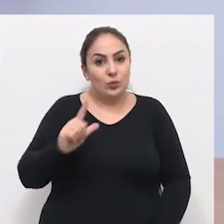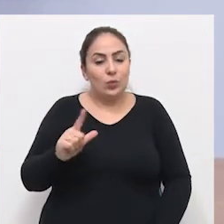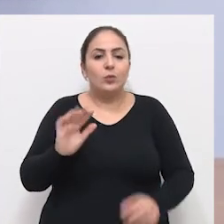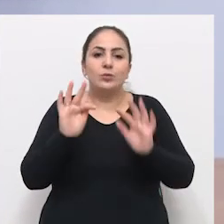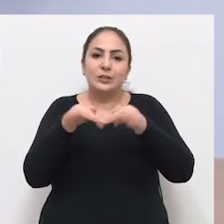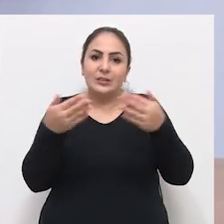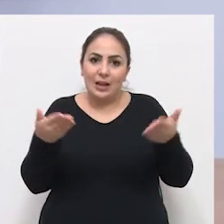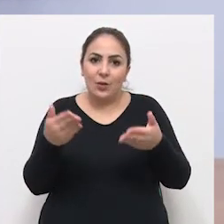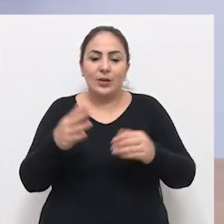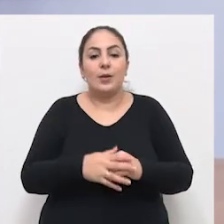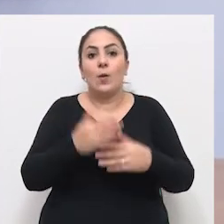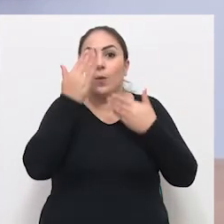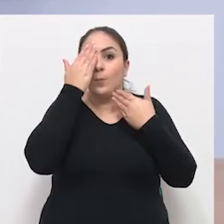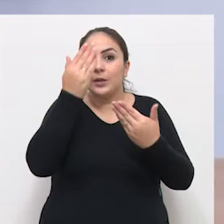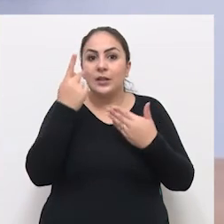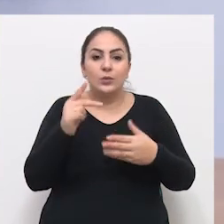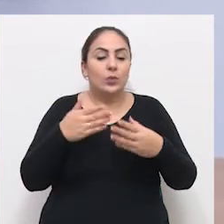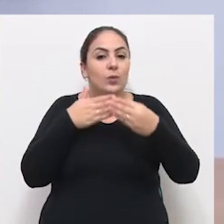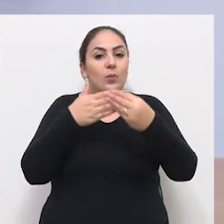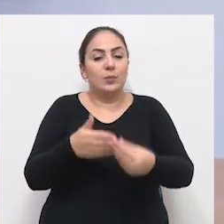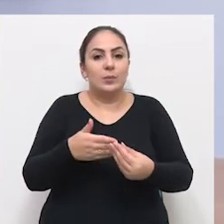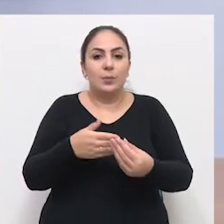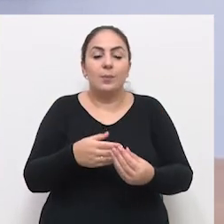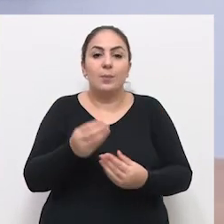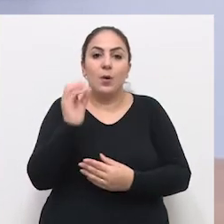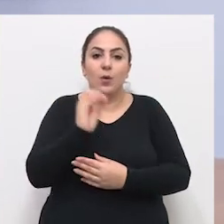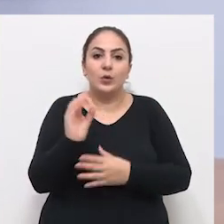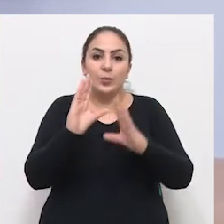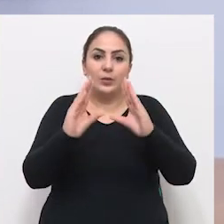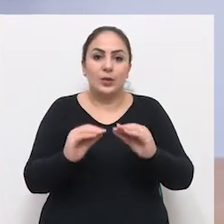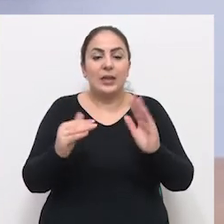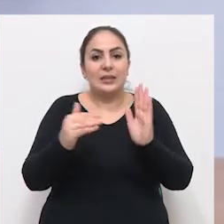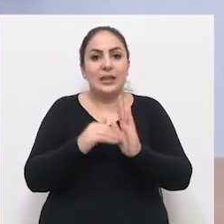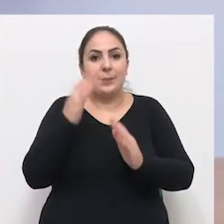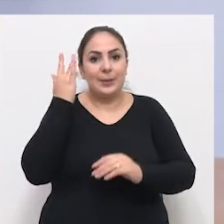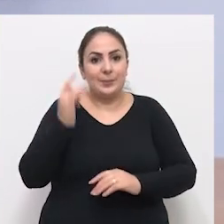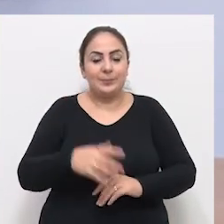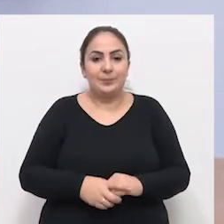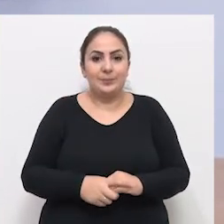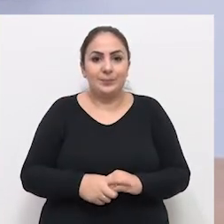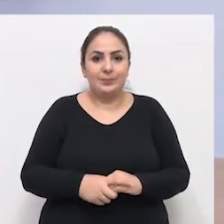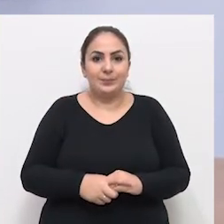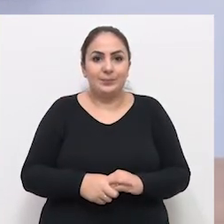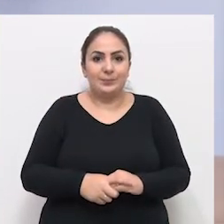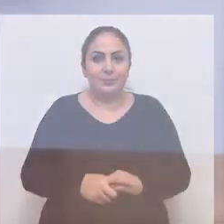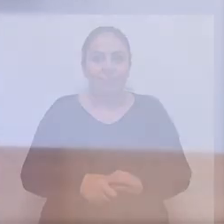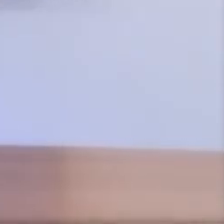termina aqui. Obrigada pela sua companhia, uma ótima noite e até amanhã.